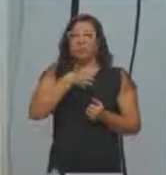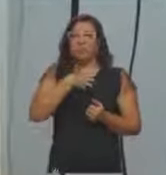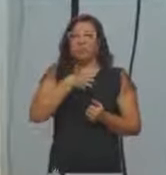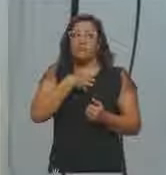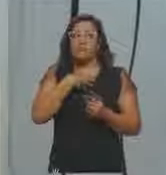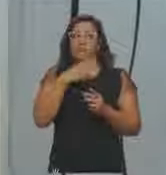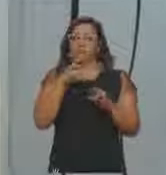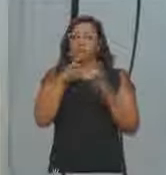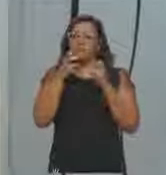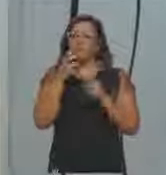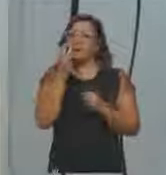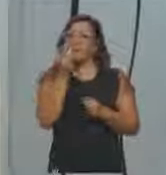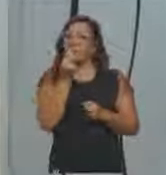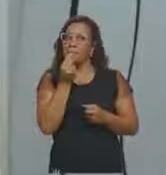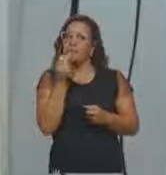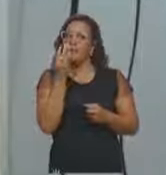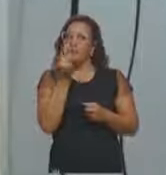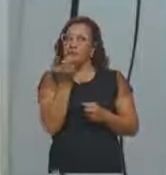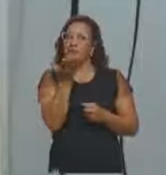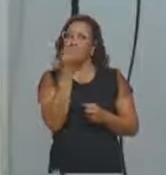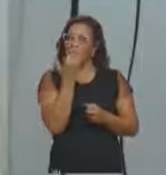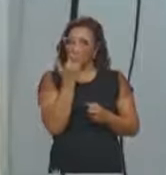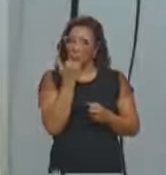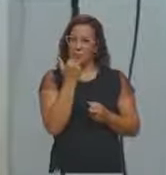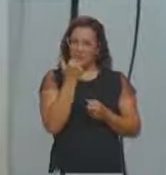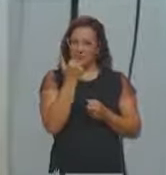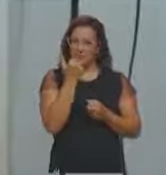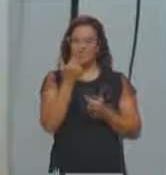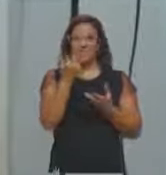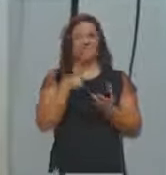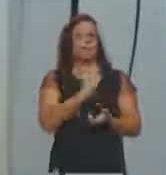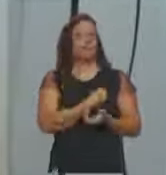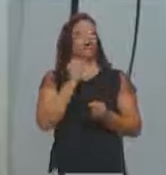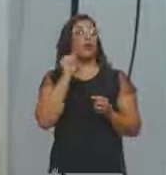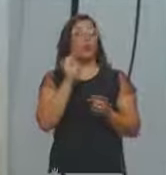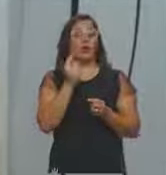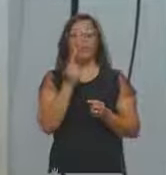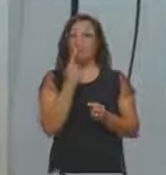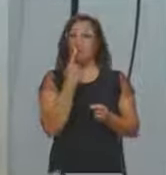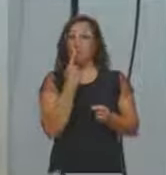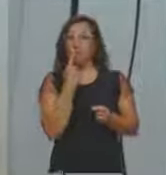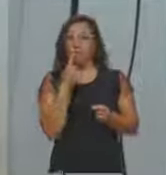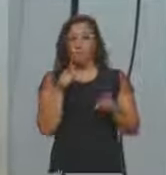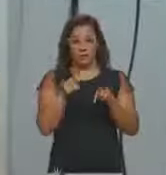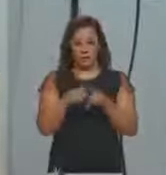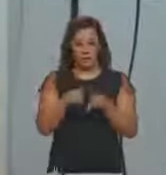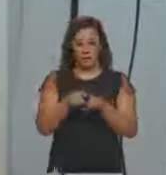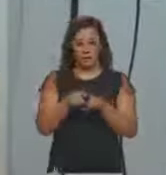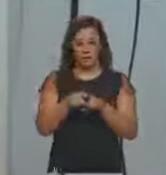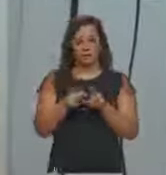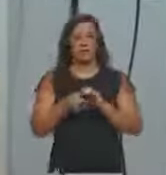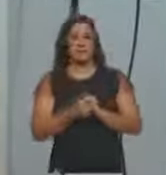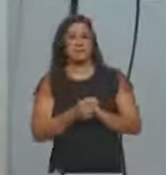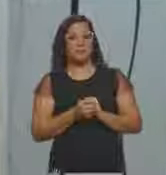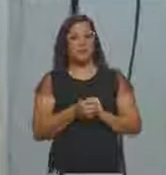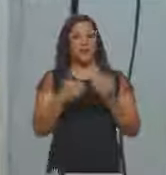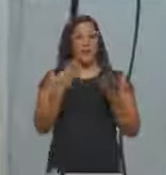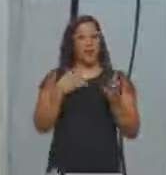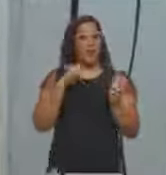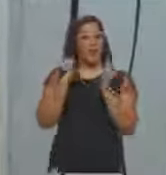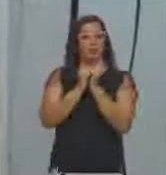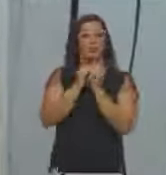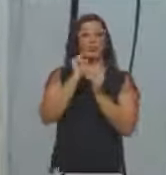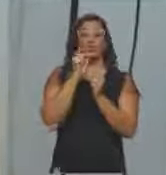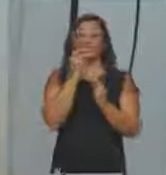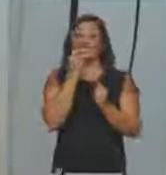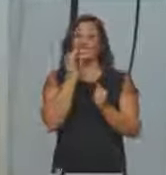sabores pelo sistema sensorial está presente na língua. Então a língua, ela juntamente com os